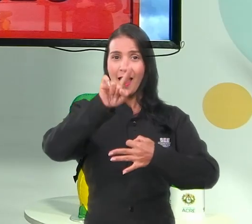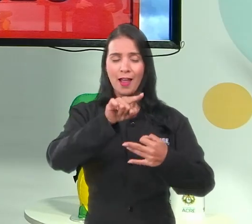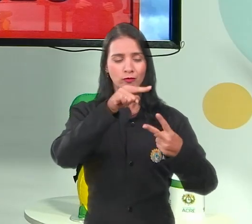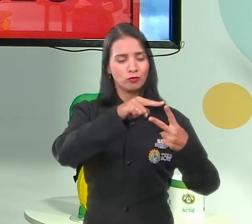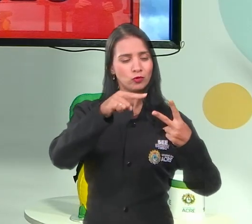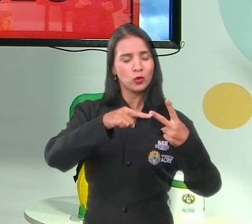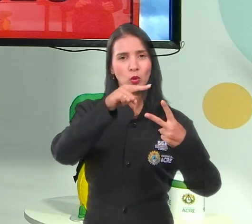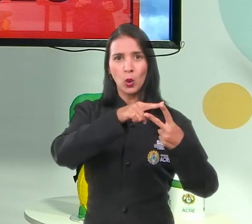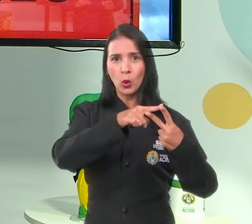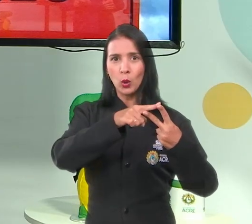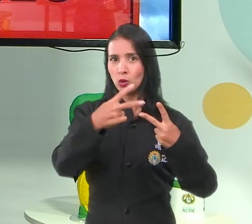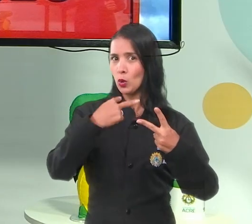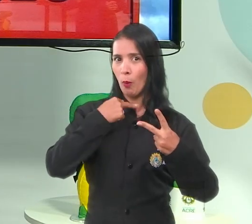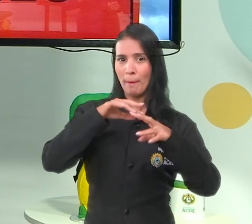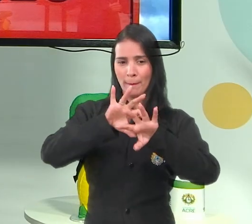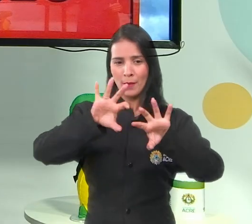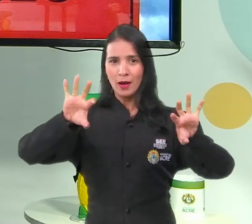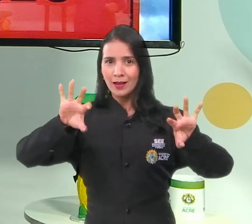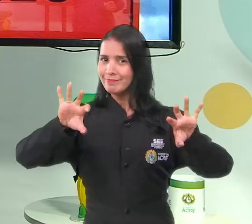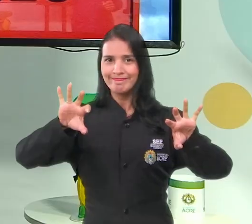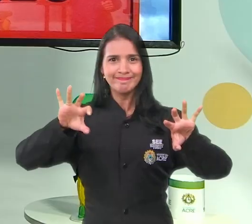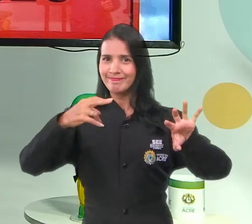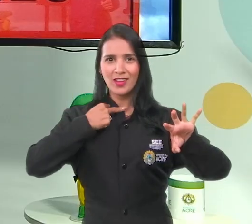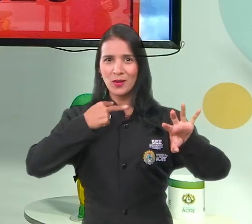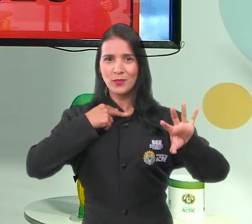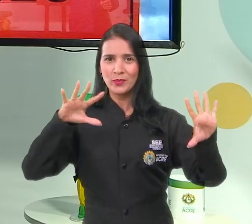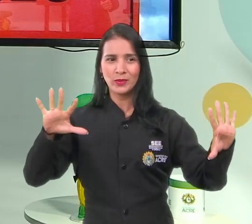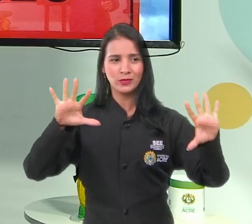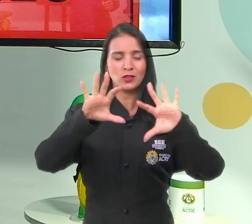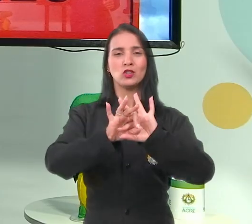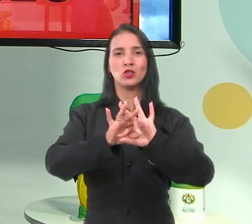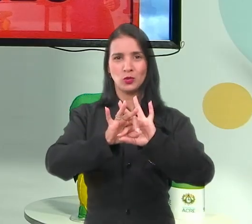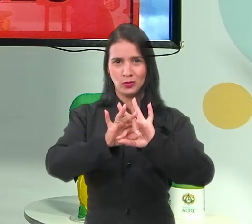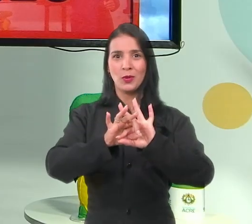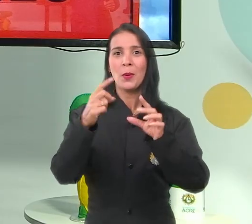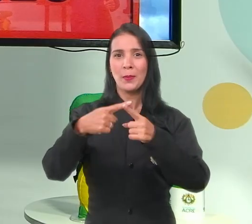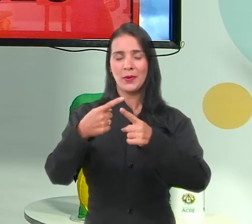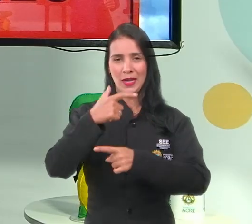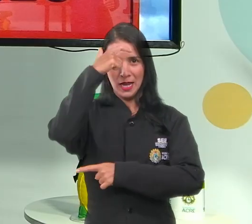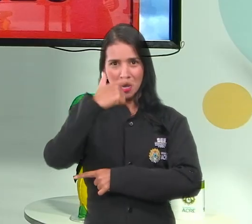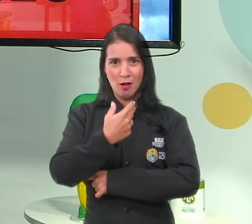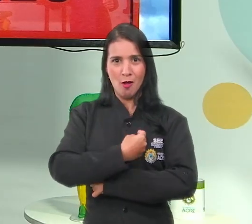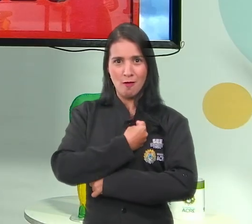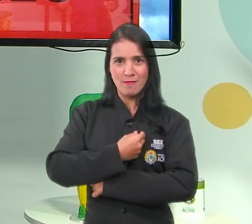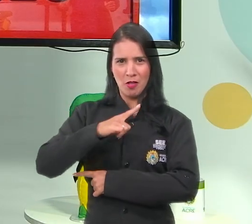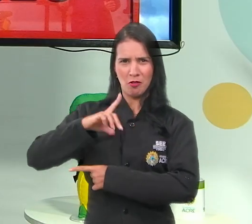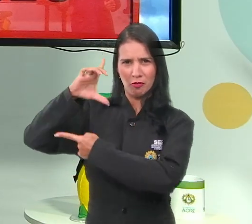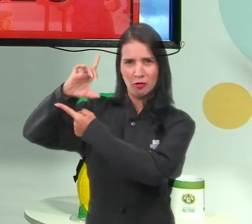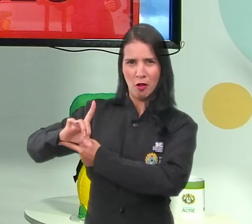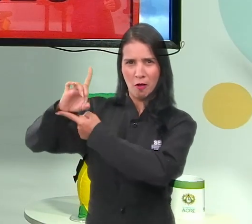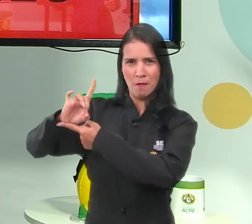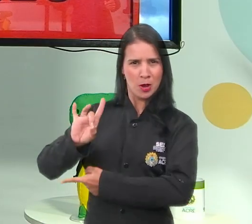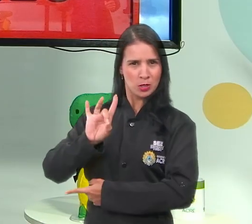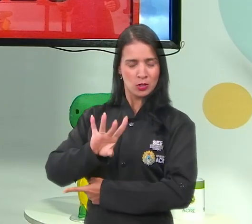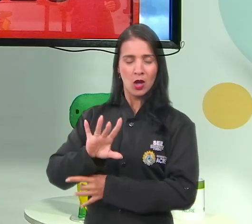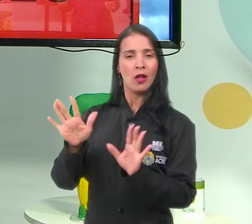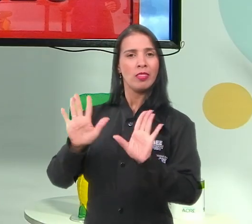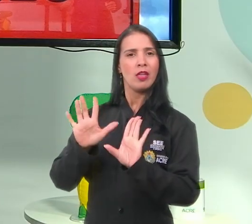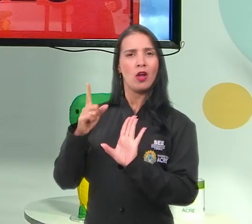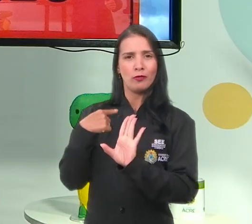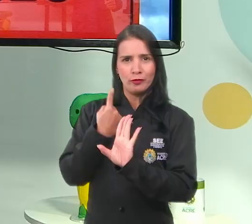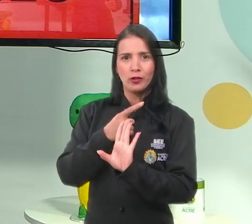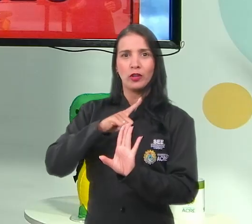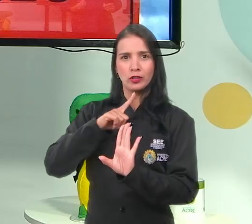para separar. Não tem essa da pessoa dizer, aliás, que tem só direitos. Não, ninguém tem só